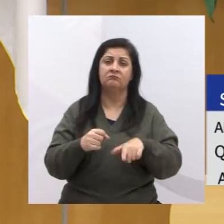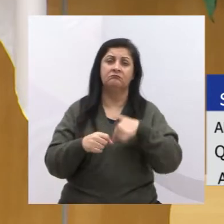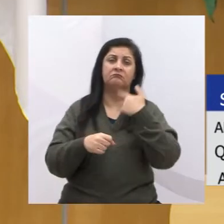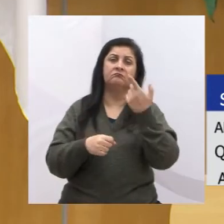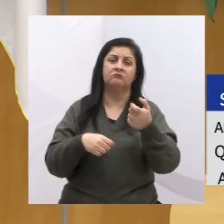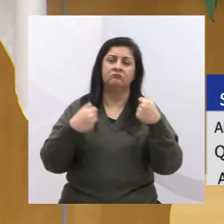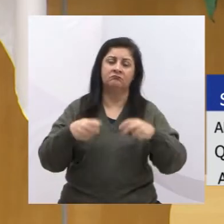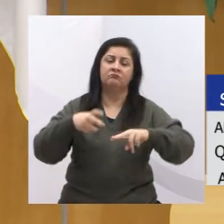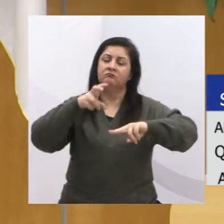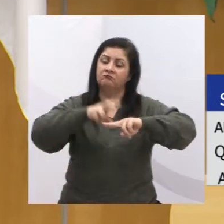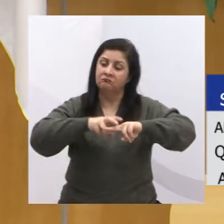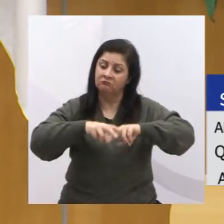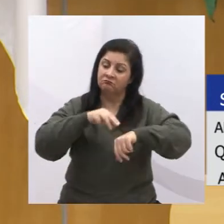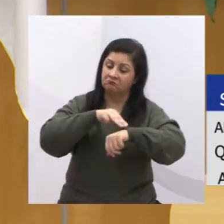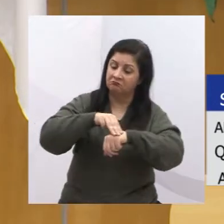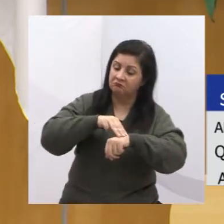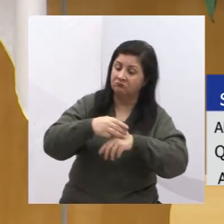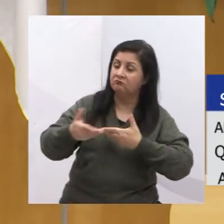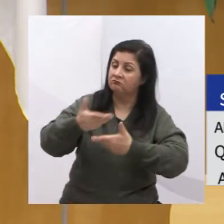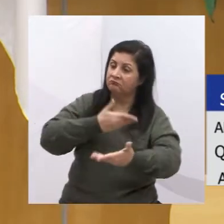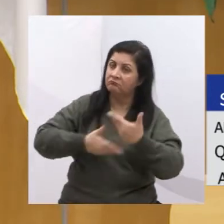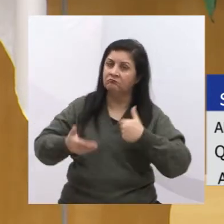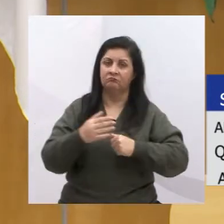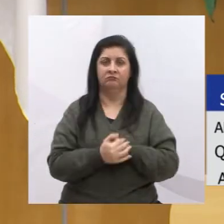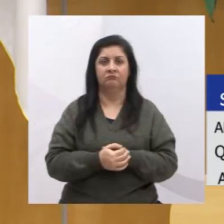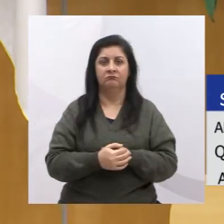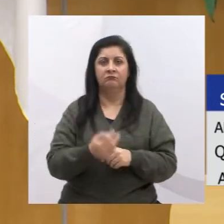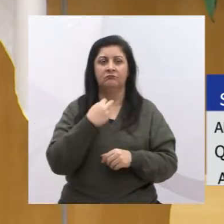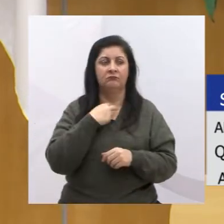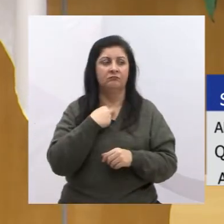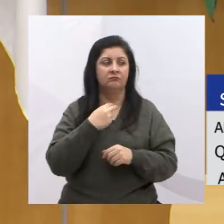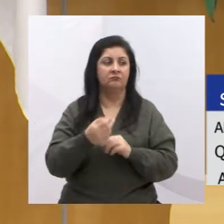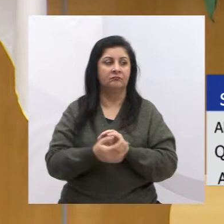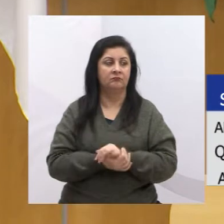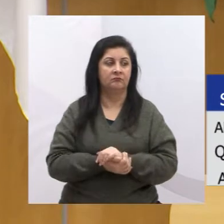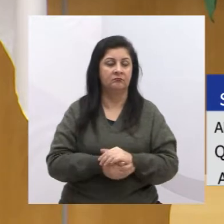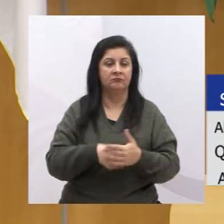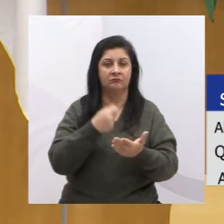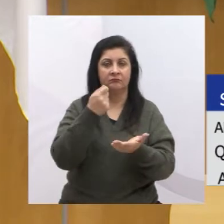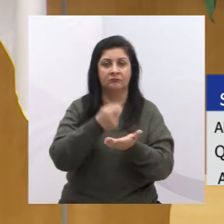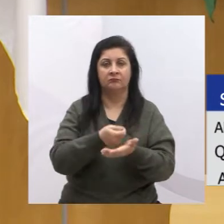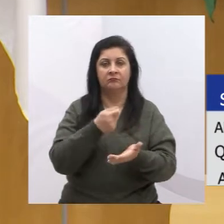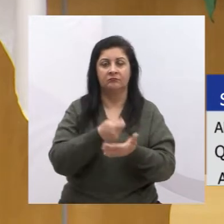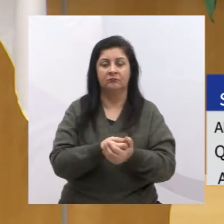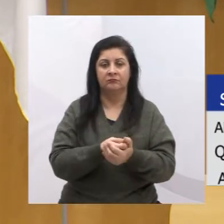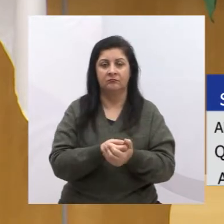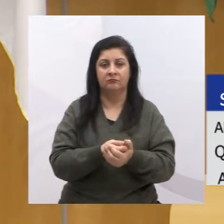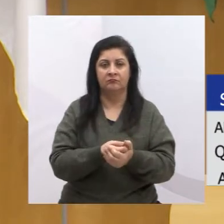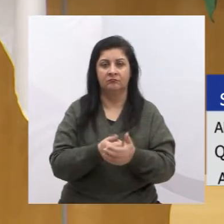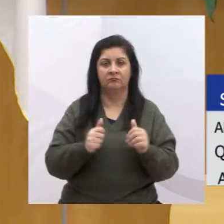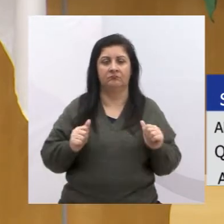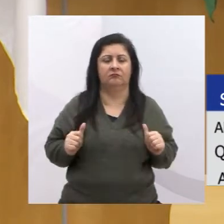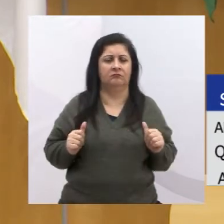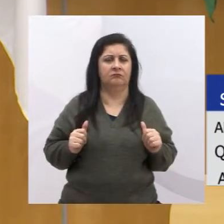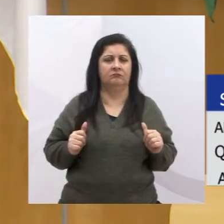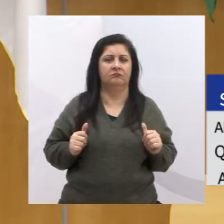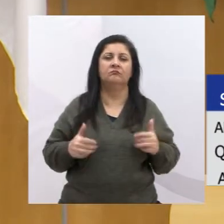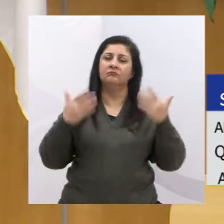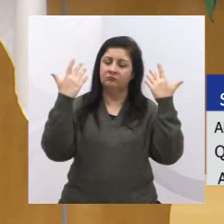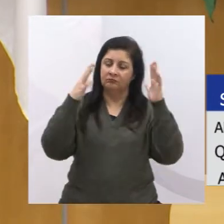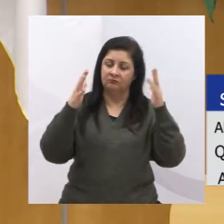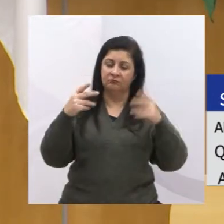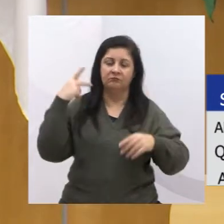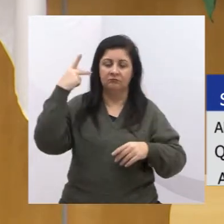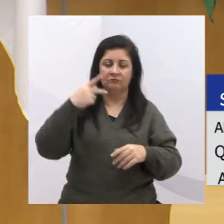gente fazer adequações. O que não pode é a gente pagar um preço pela omissão. Então, parabéns,